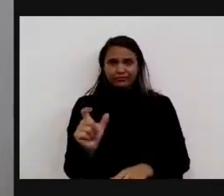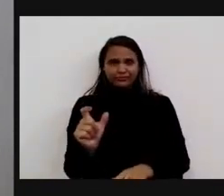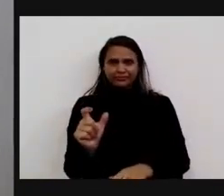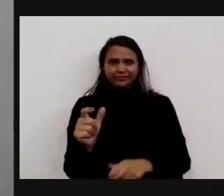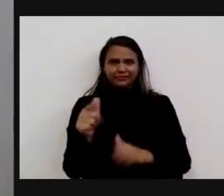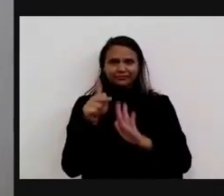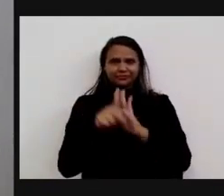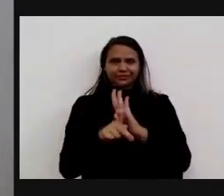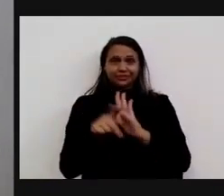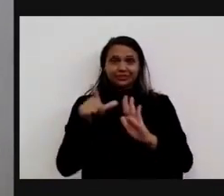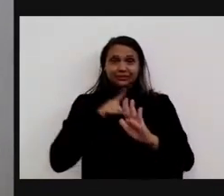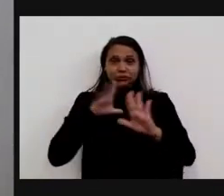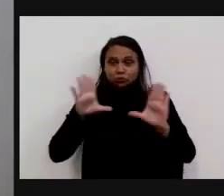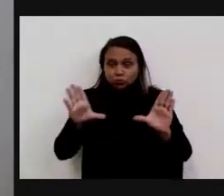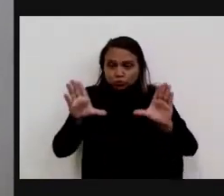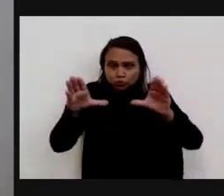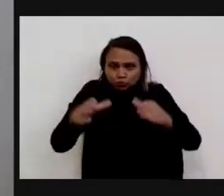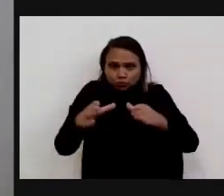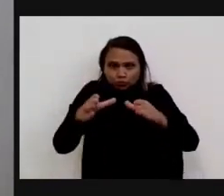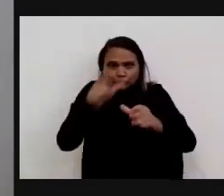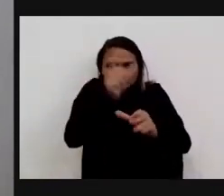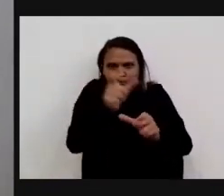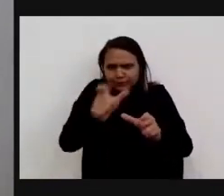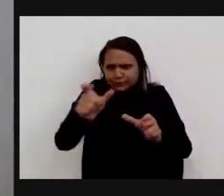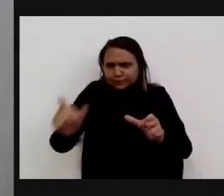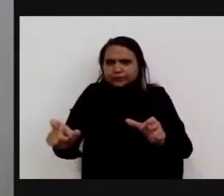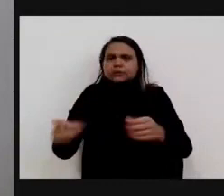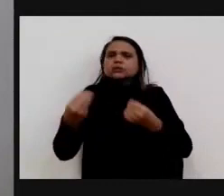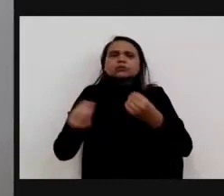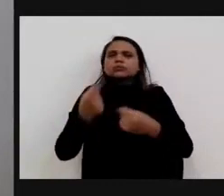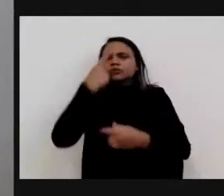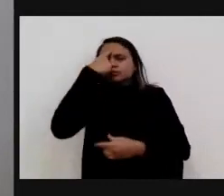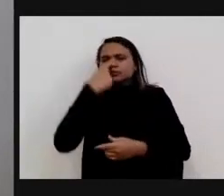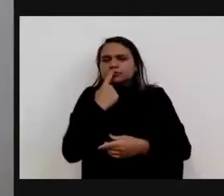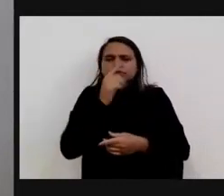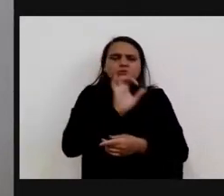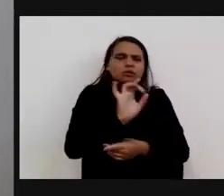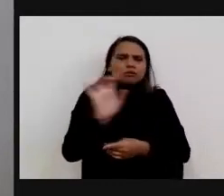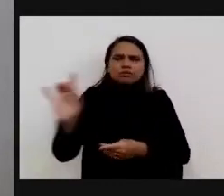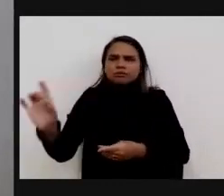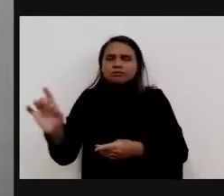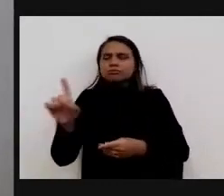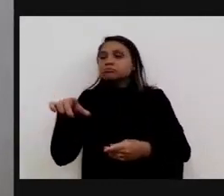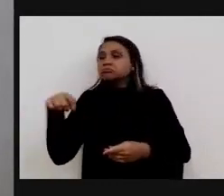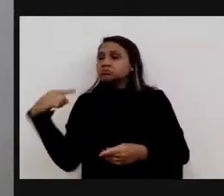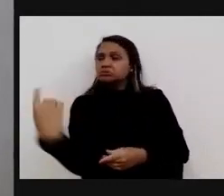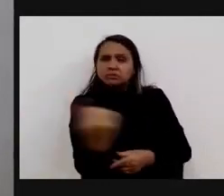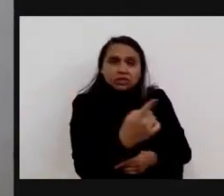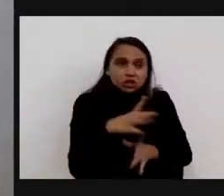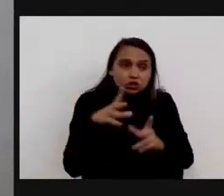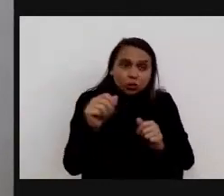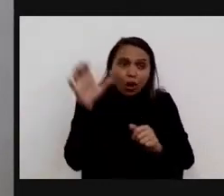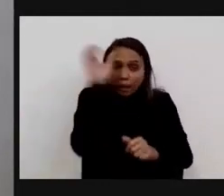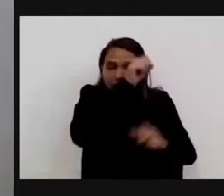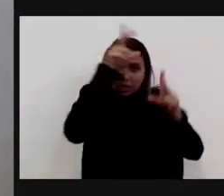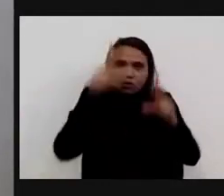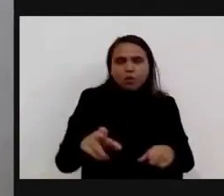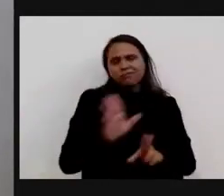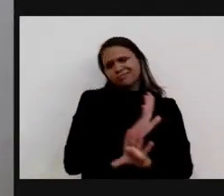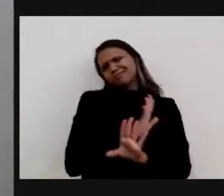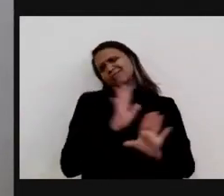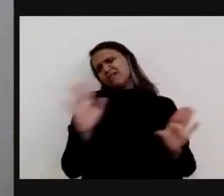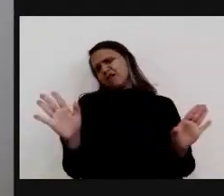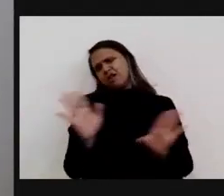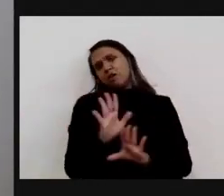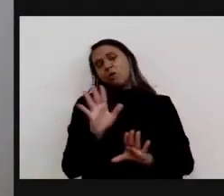competências naquele grupo né Essa coisa já vamos traçar o perfil de competência dessa em todo mundo vai ter que aprender tudo não cada um às vezes